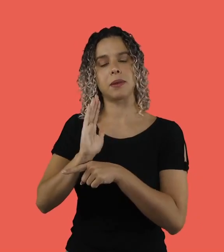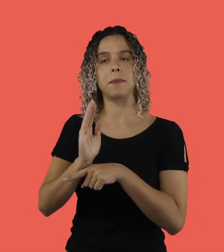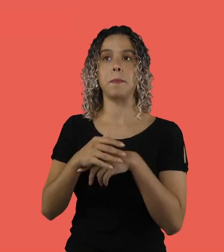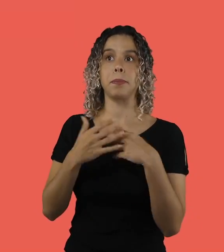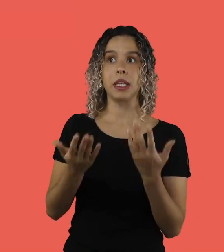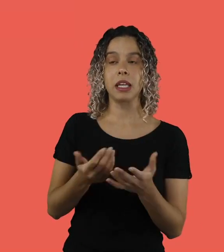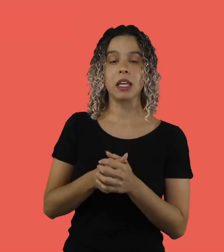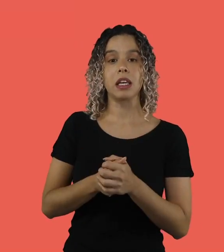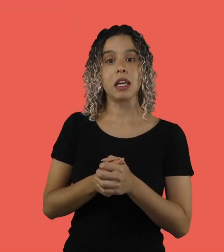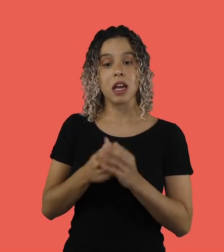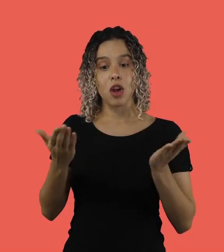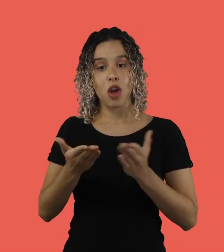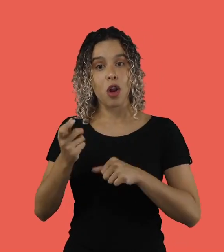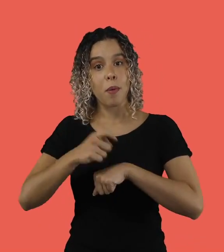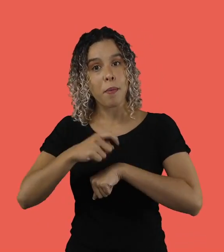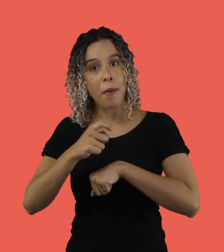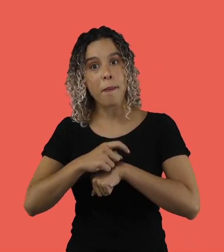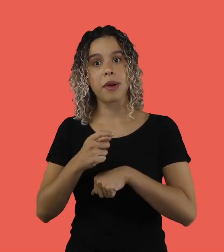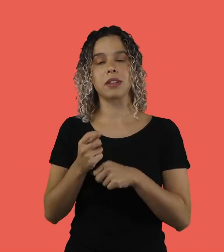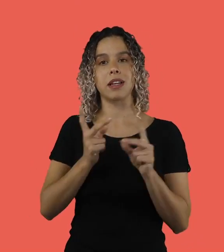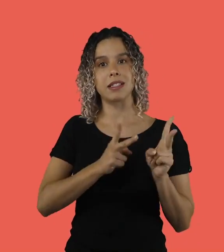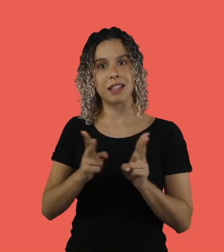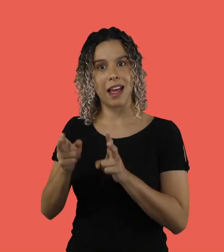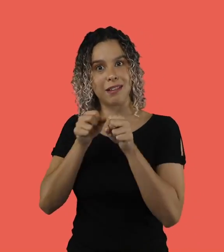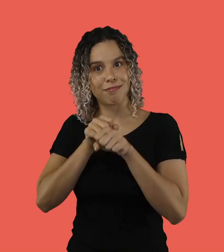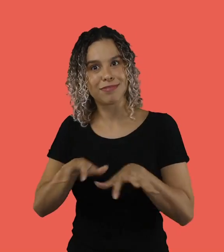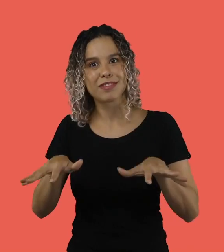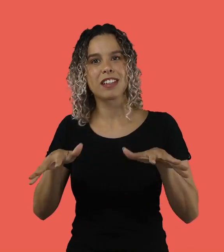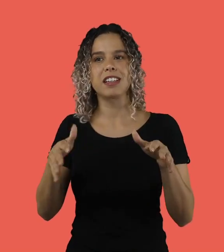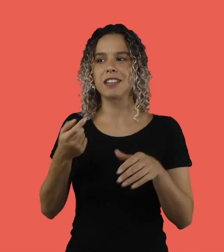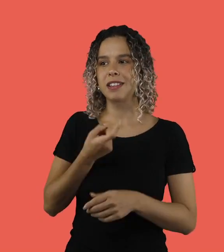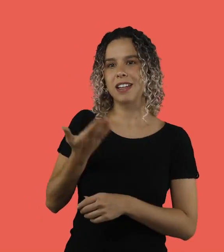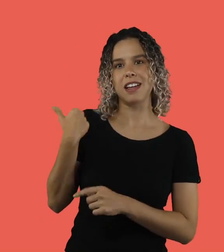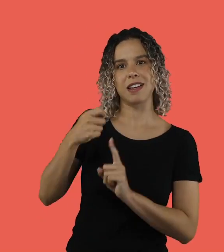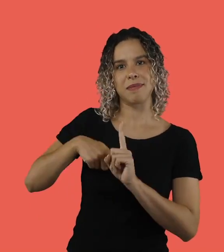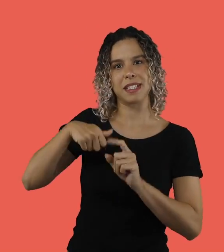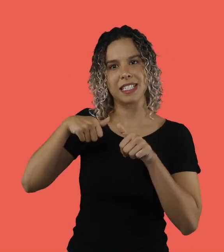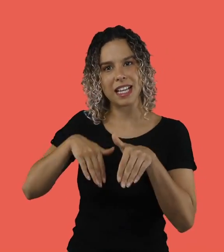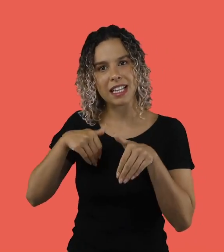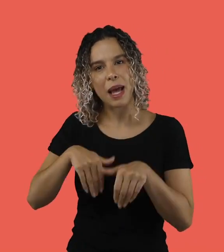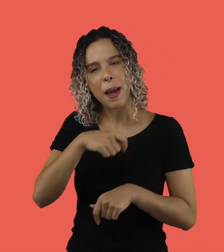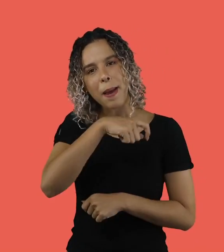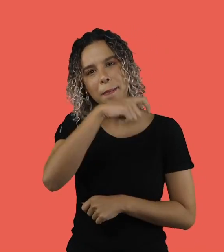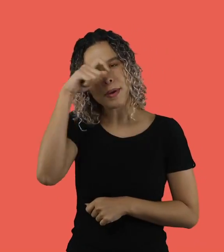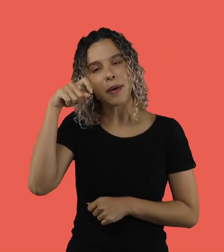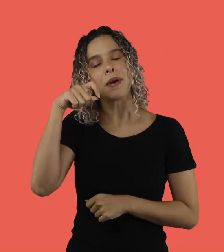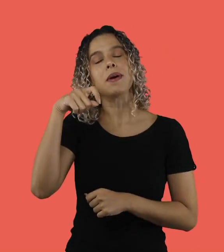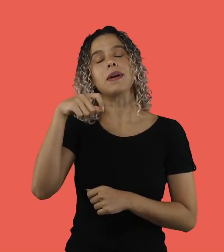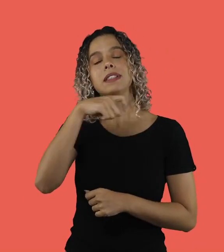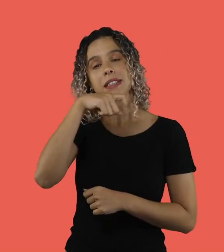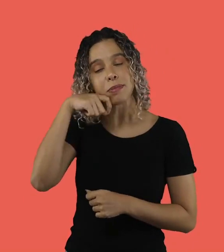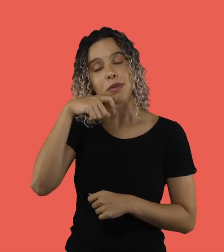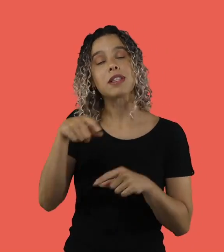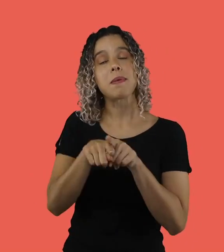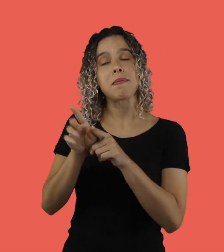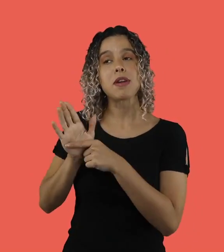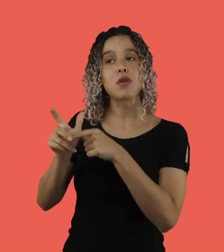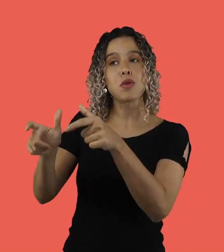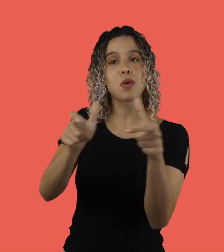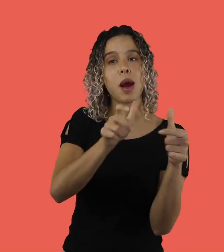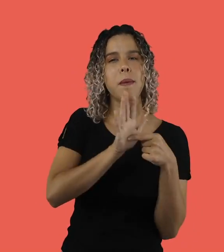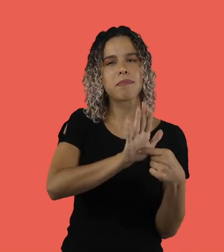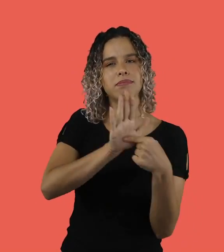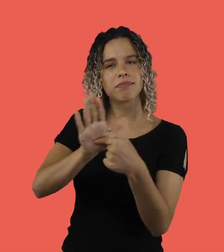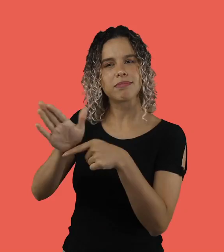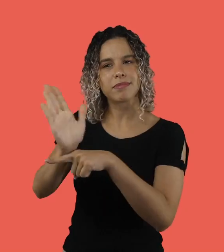dentro do cinema. E aí, quando chega nesse momento de eu lançar a série, que eu lancei agora em setembro, de eu exibir em outros lugares, de